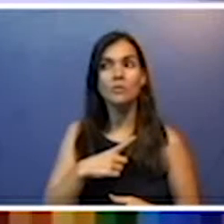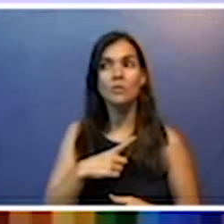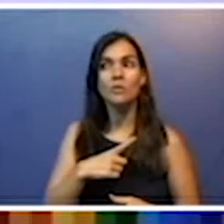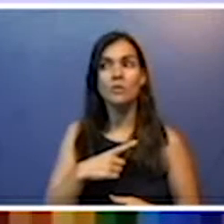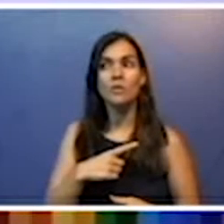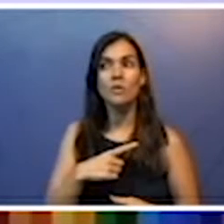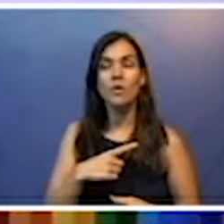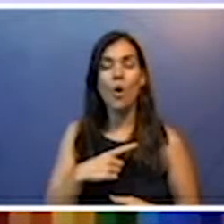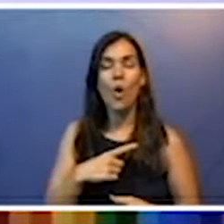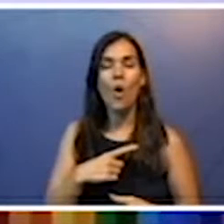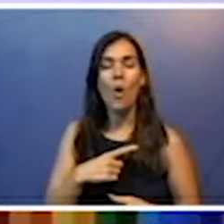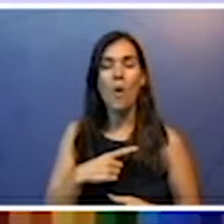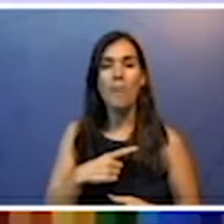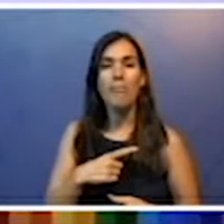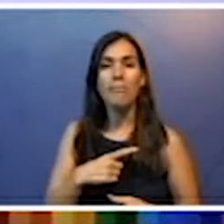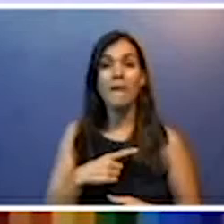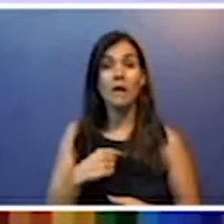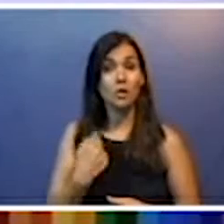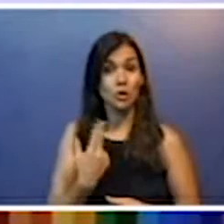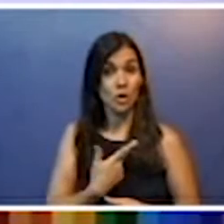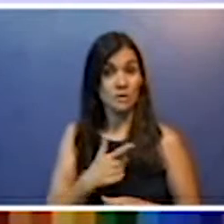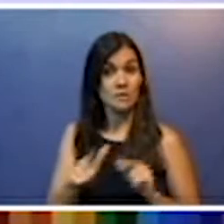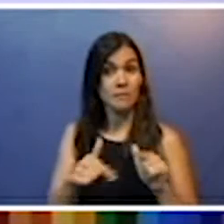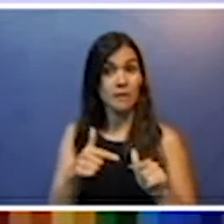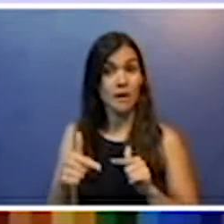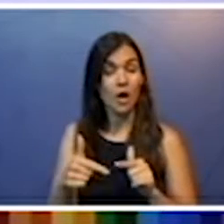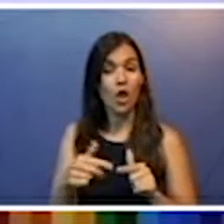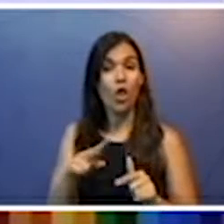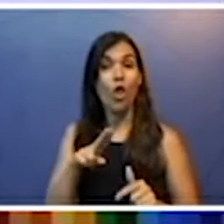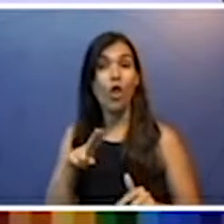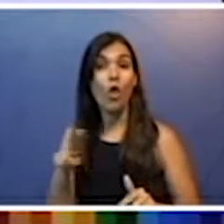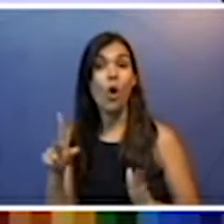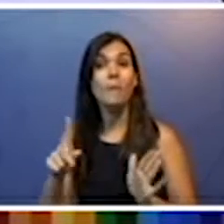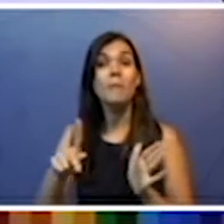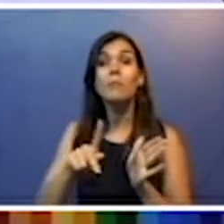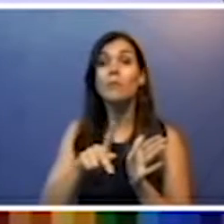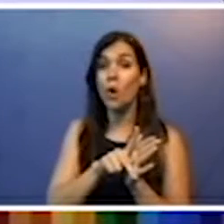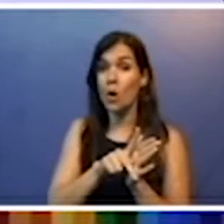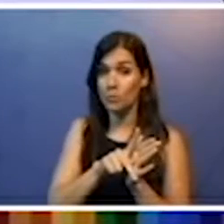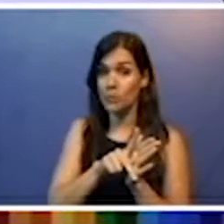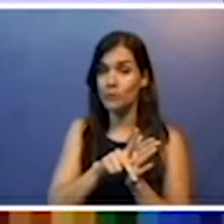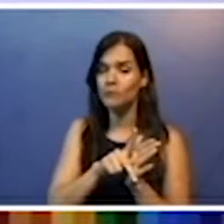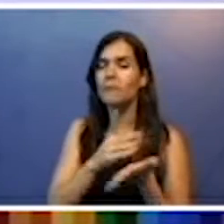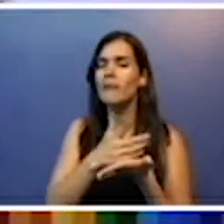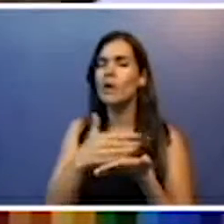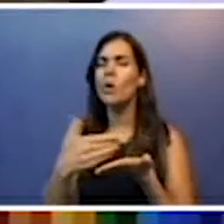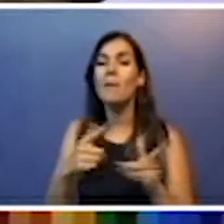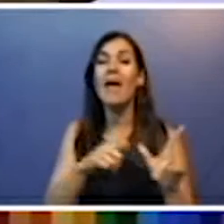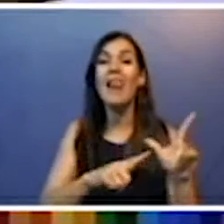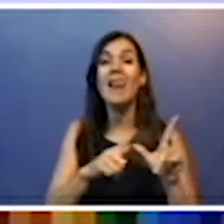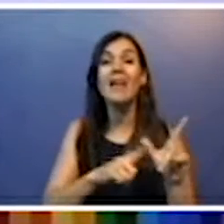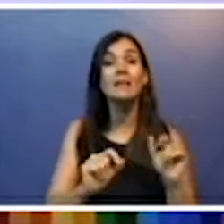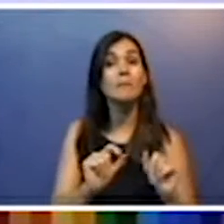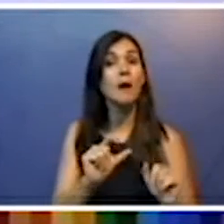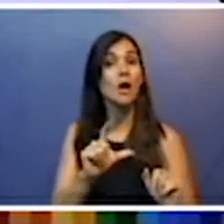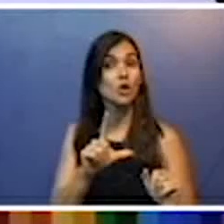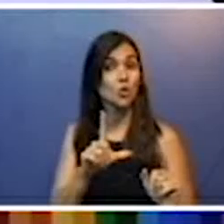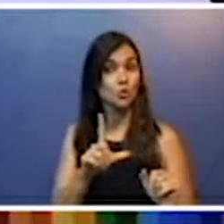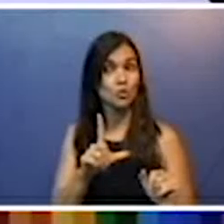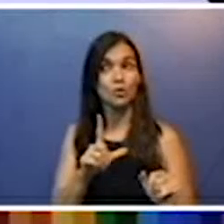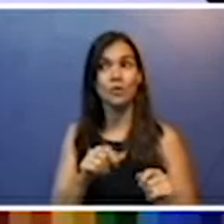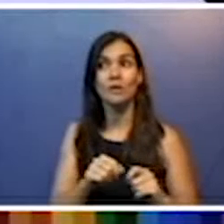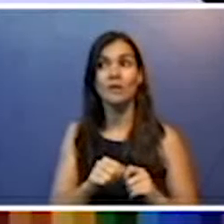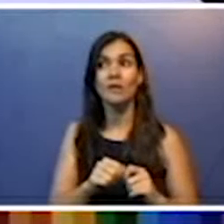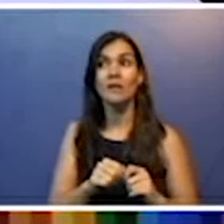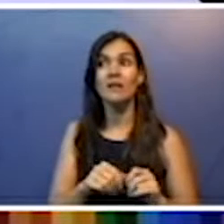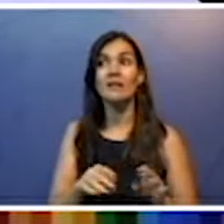trabalhar com o nome próprio, né? São os nomes que começam com letra maiúscula e a